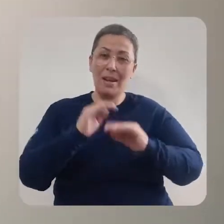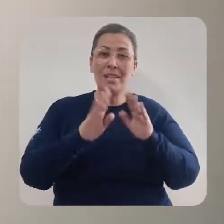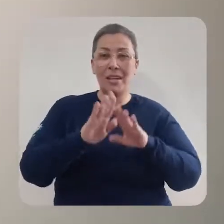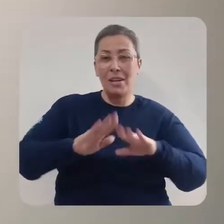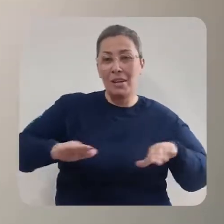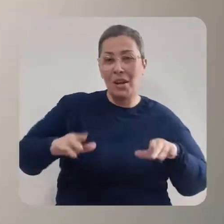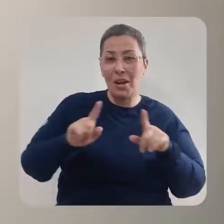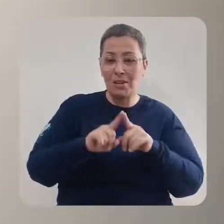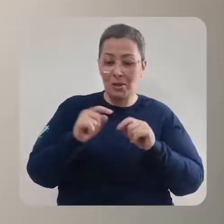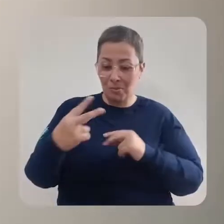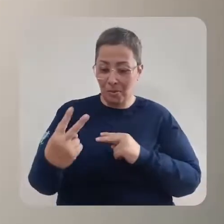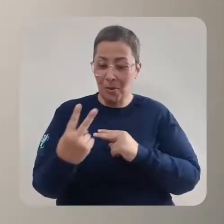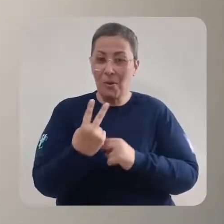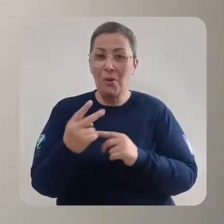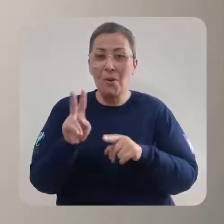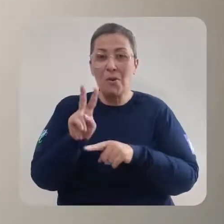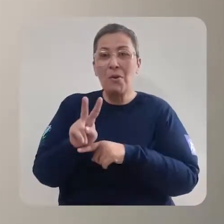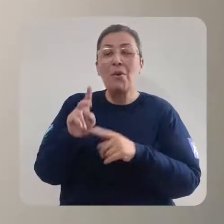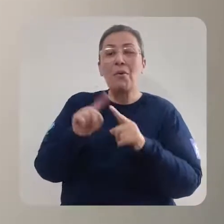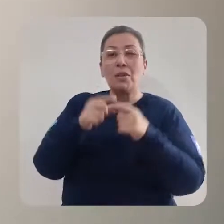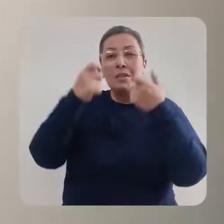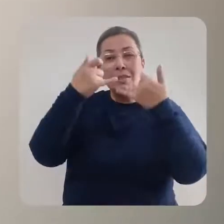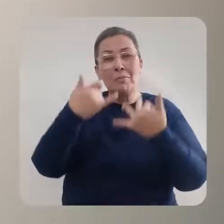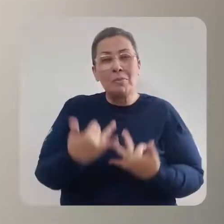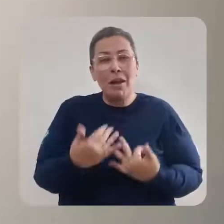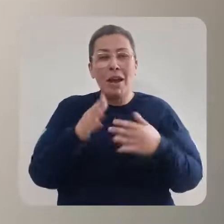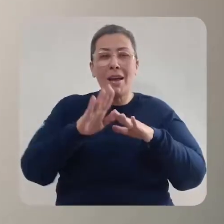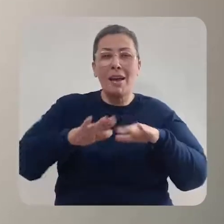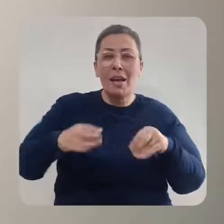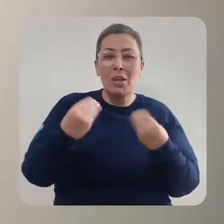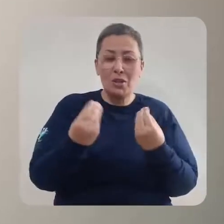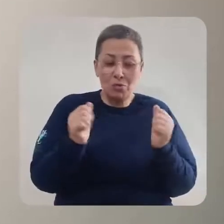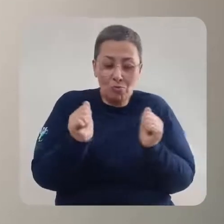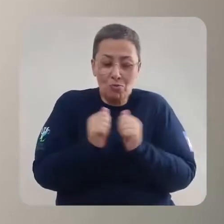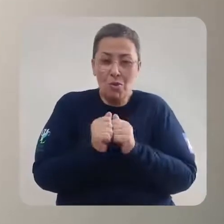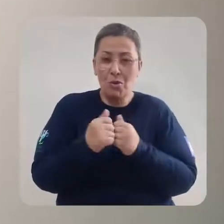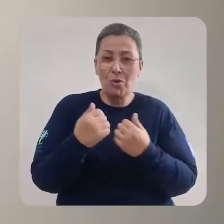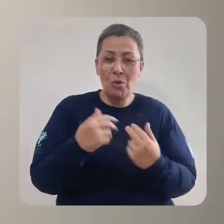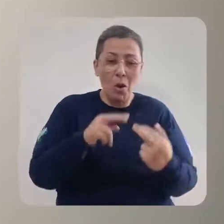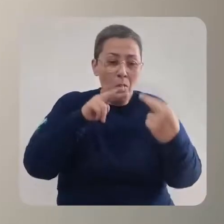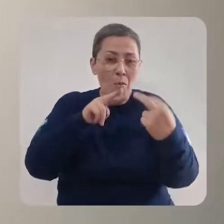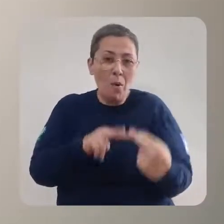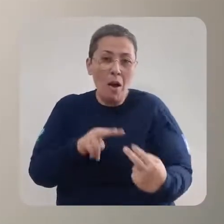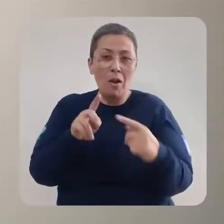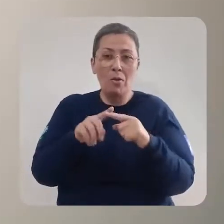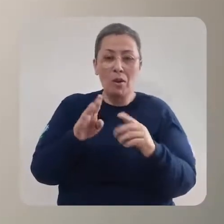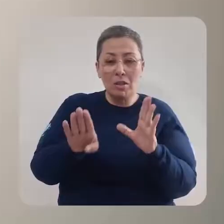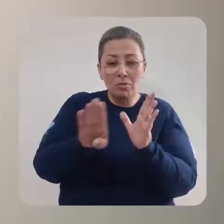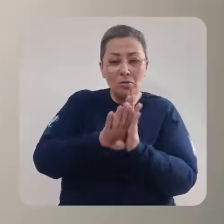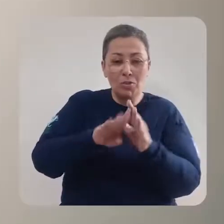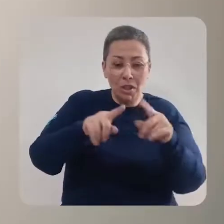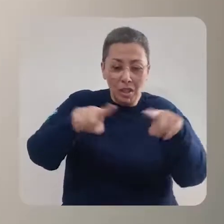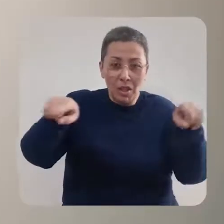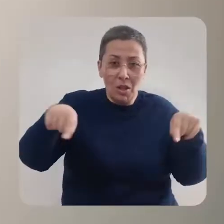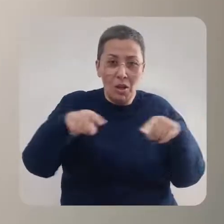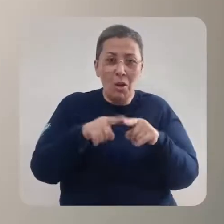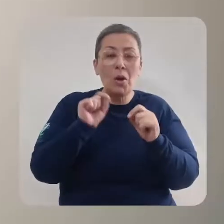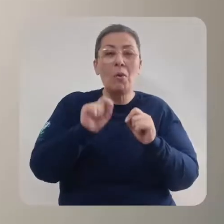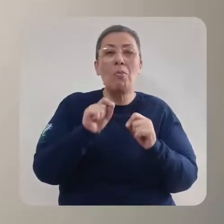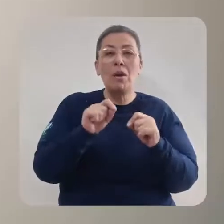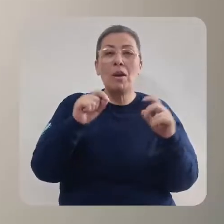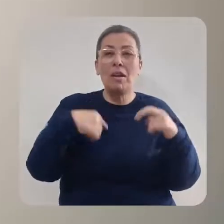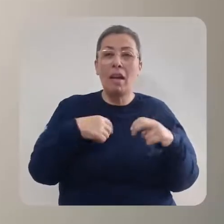da criança pela criança, né? Então, falar da criança com a criança. Então, a criança chega nesse ambiente, que